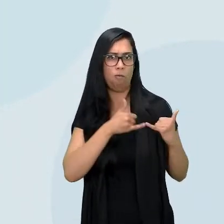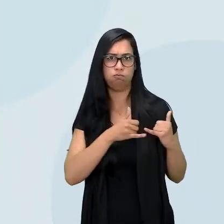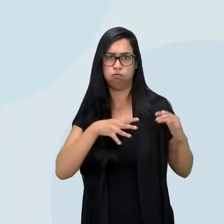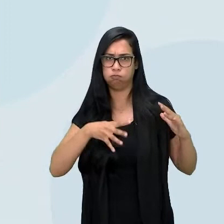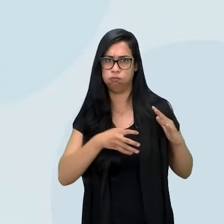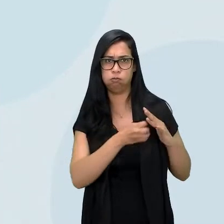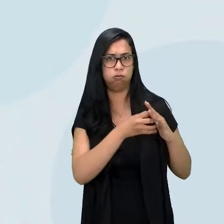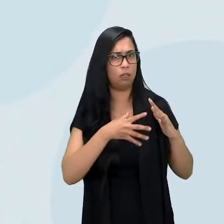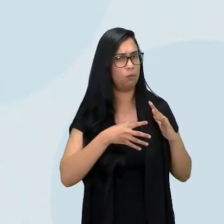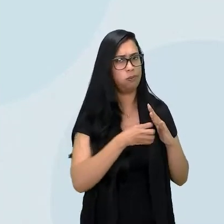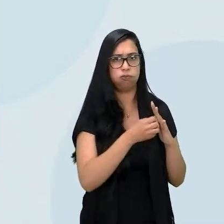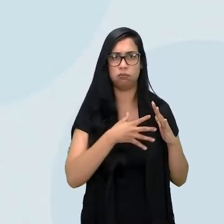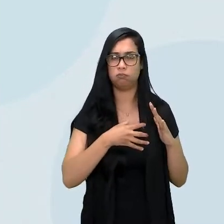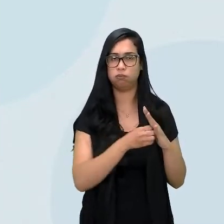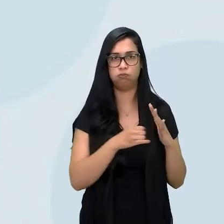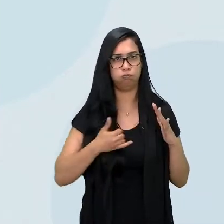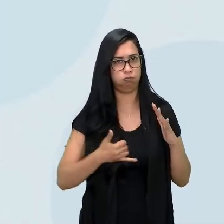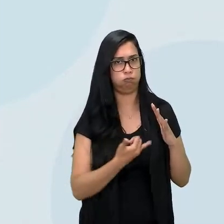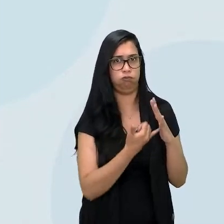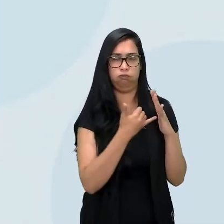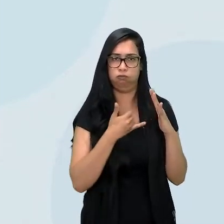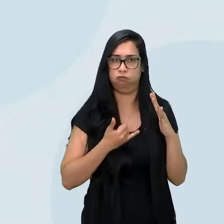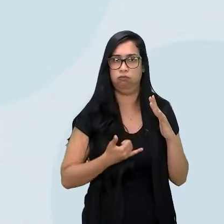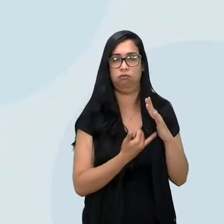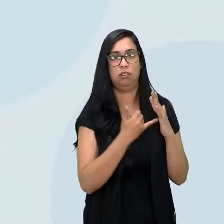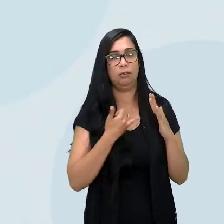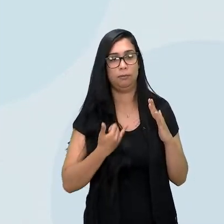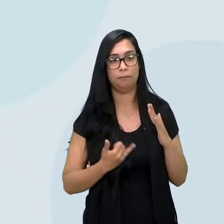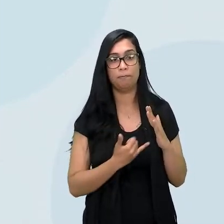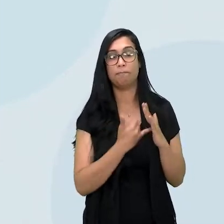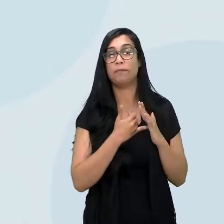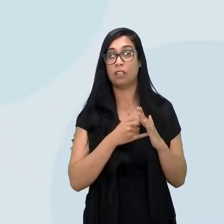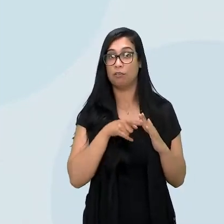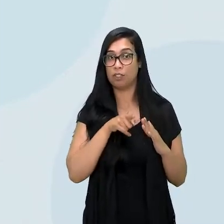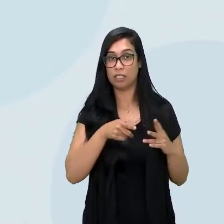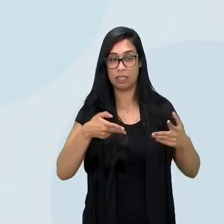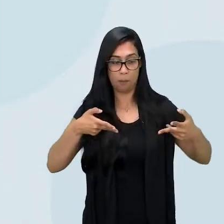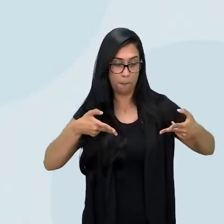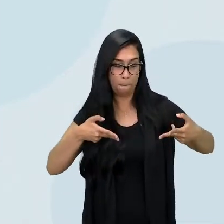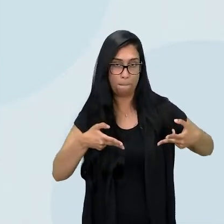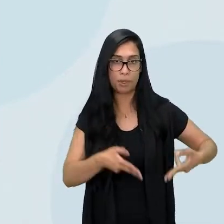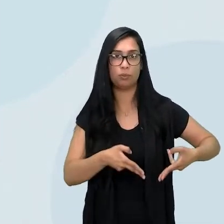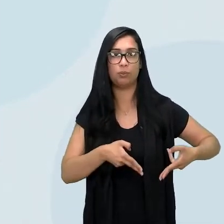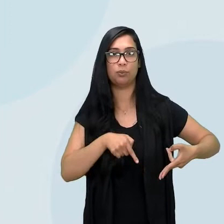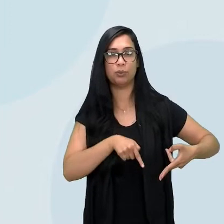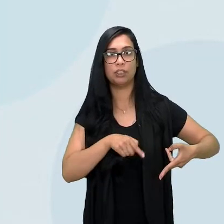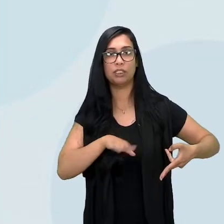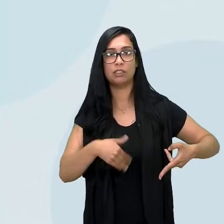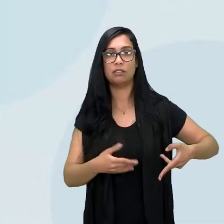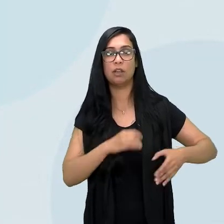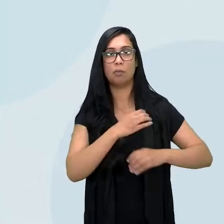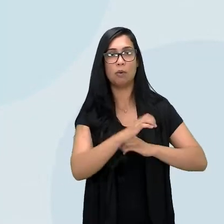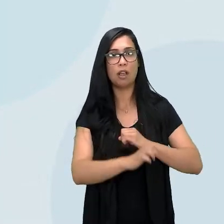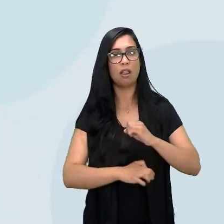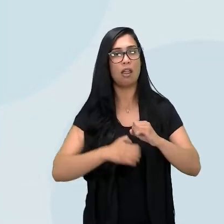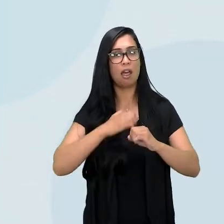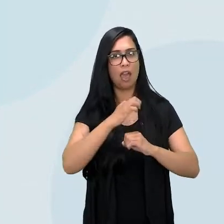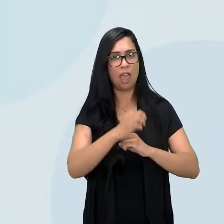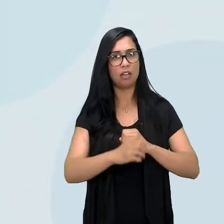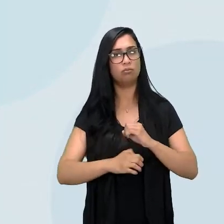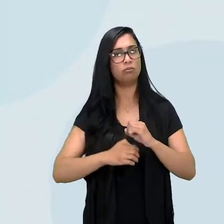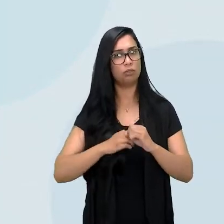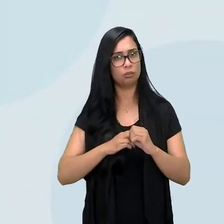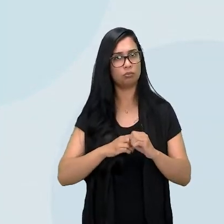aí livres, doidas para caminhar. Quando você liga, né, esta carga, os elétrons começam a circular, então aqui